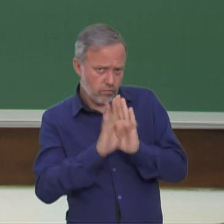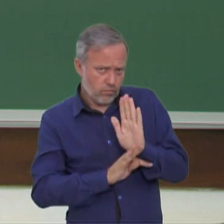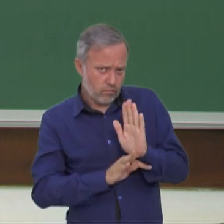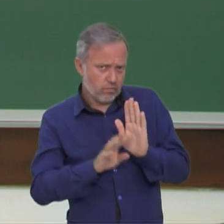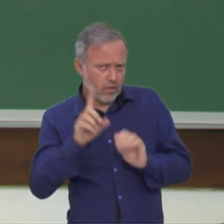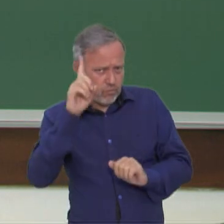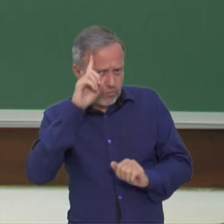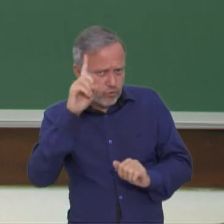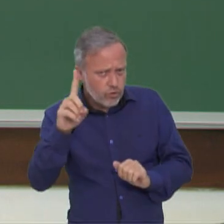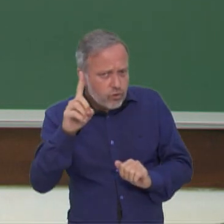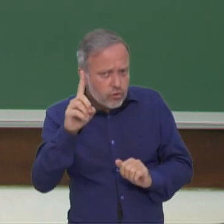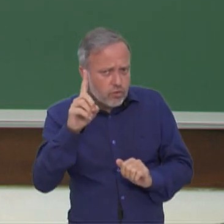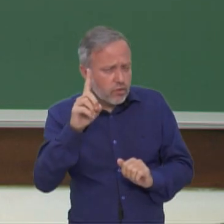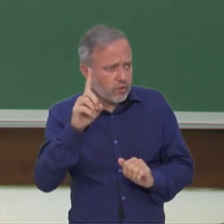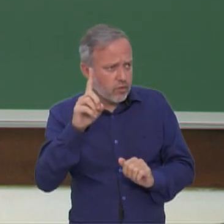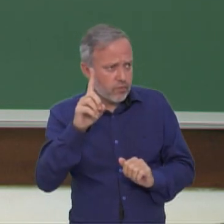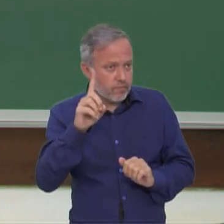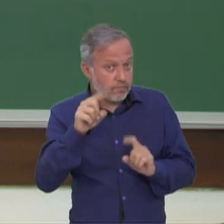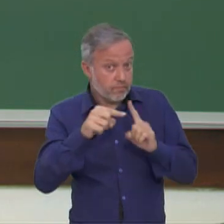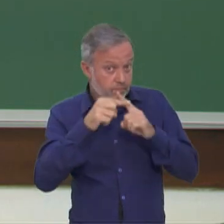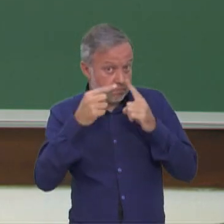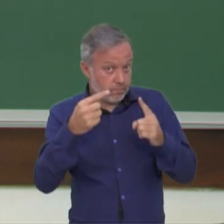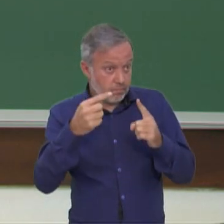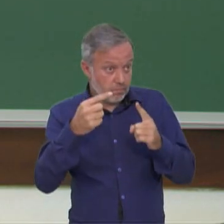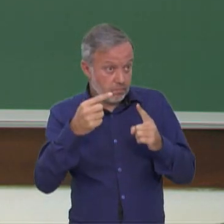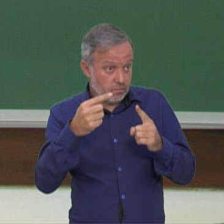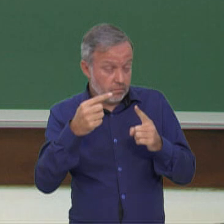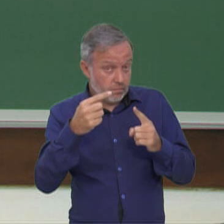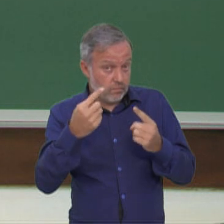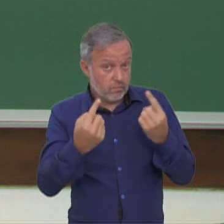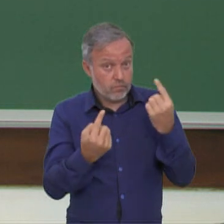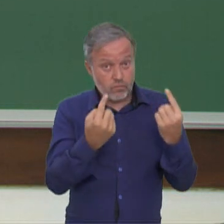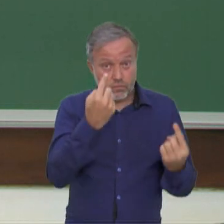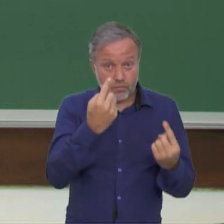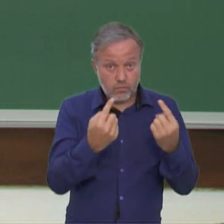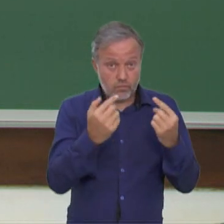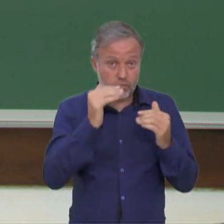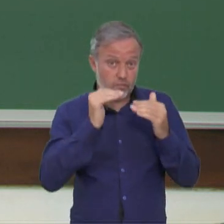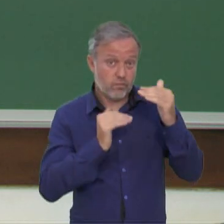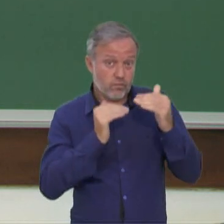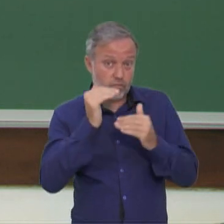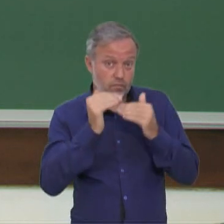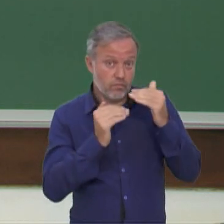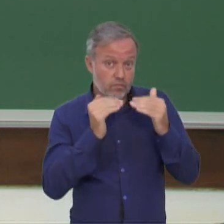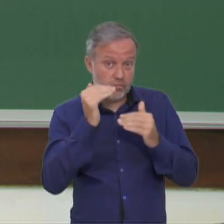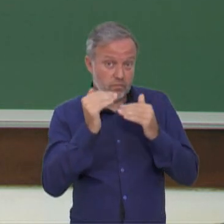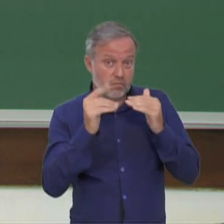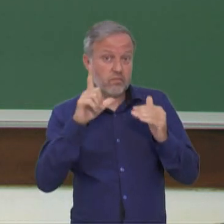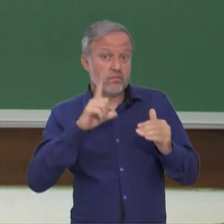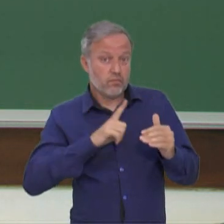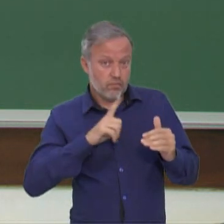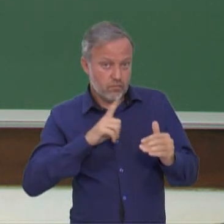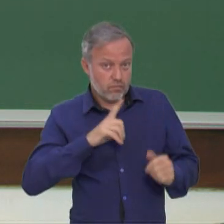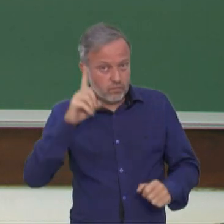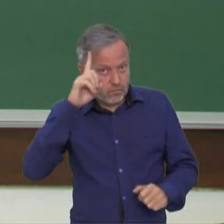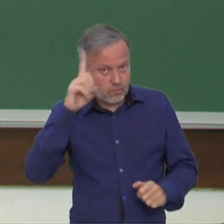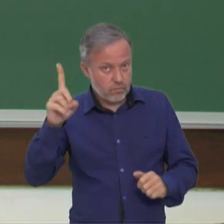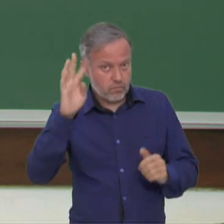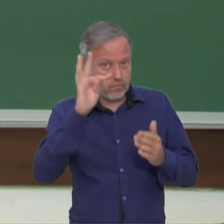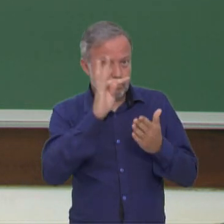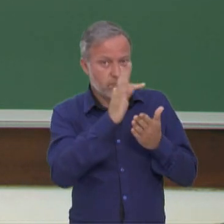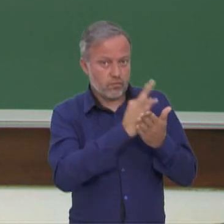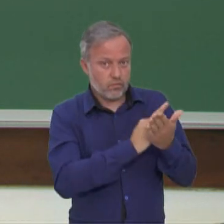as datas, não é isso. Mas qual é a relevância desse ter, né?